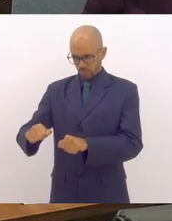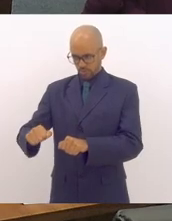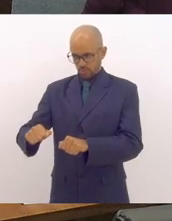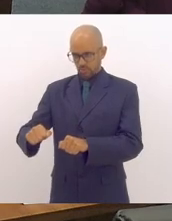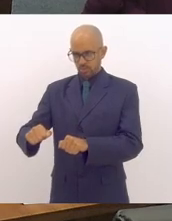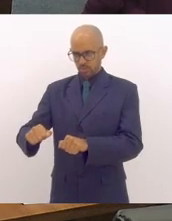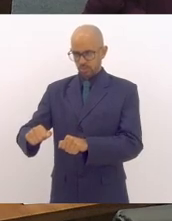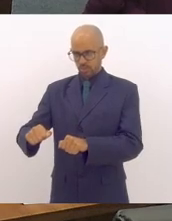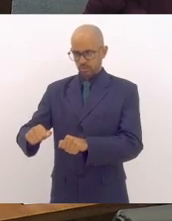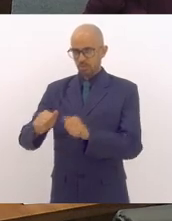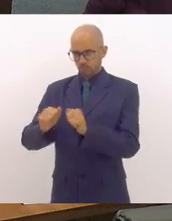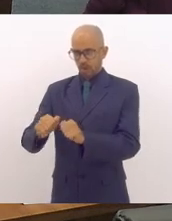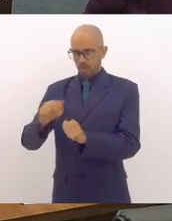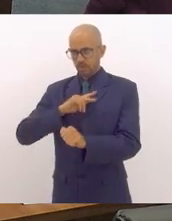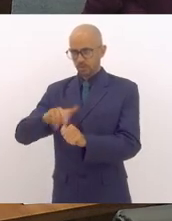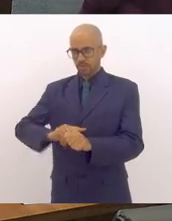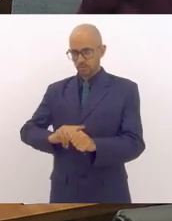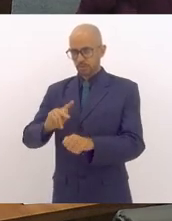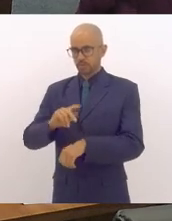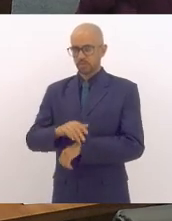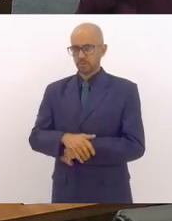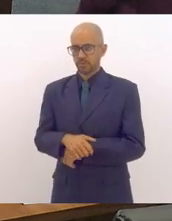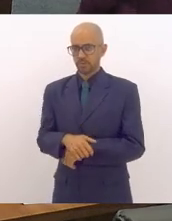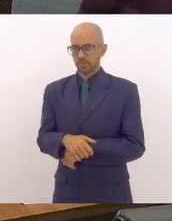Pode, presidente?